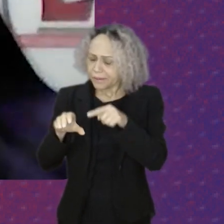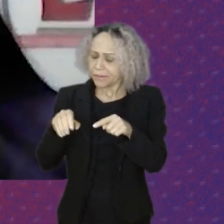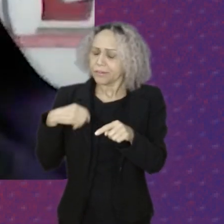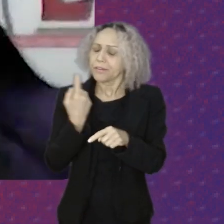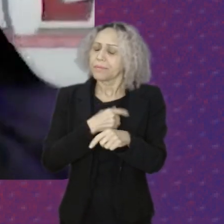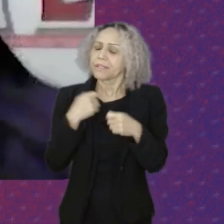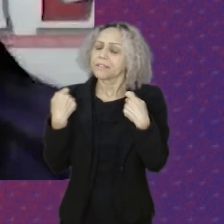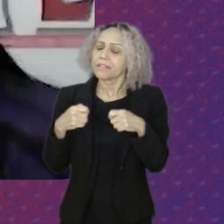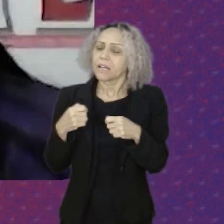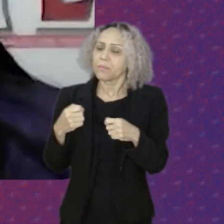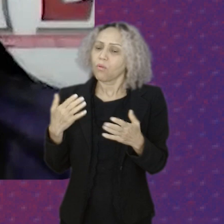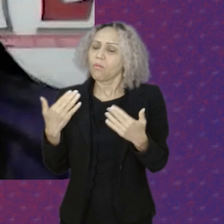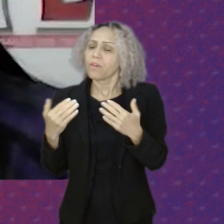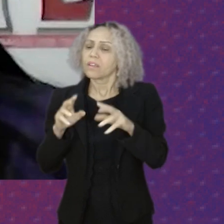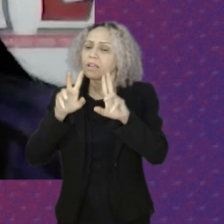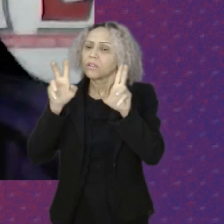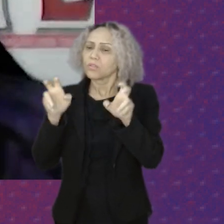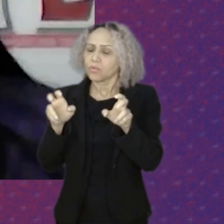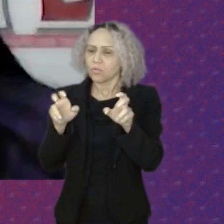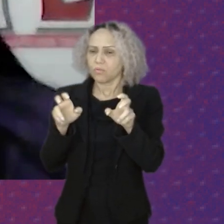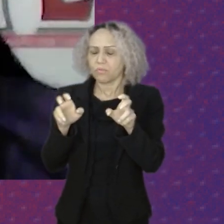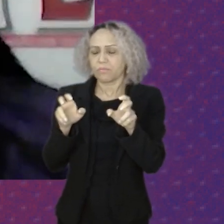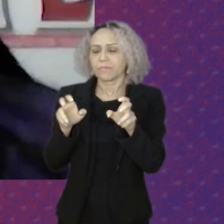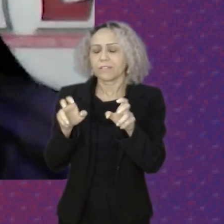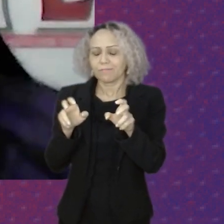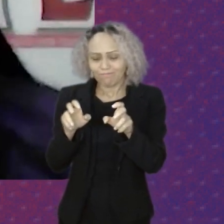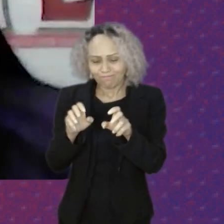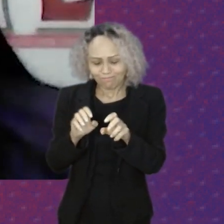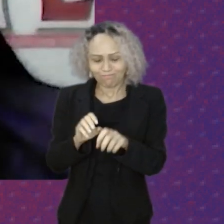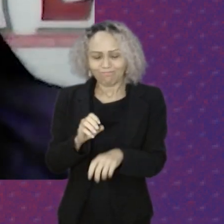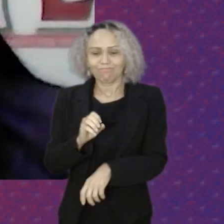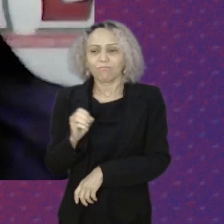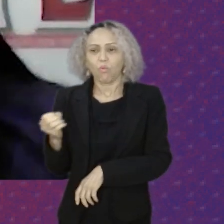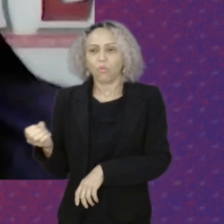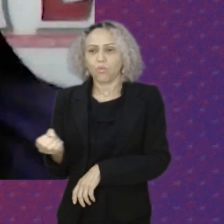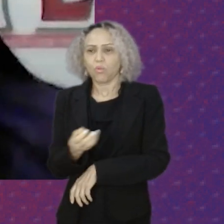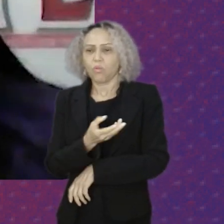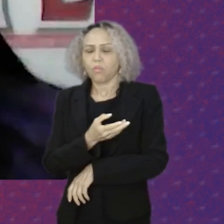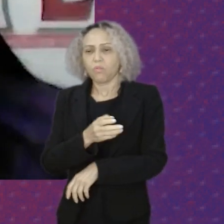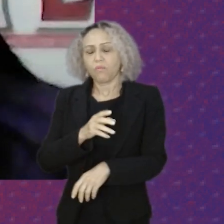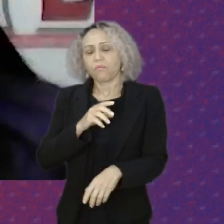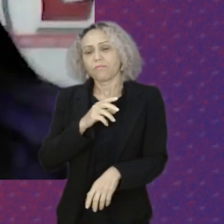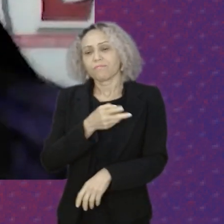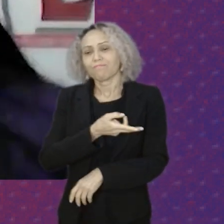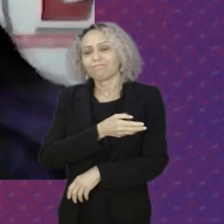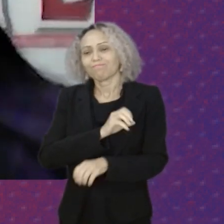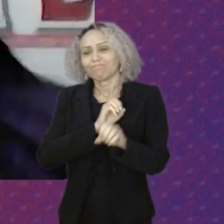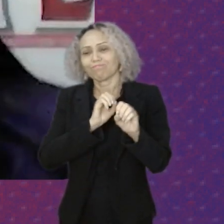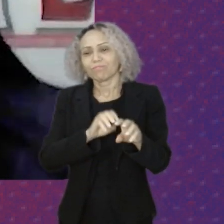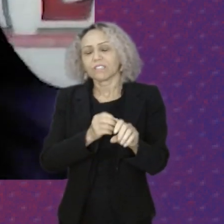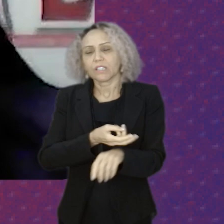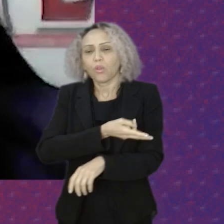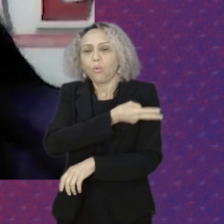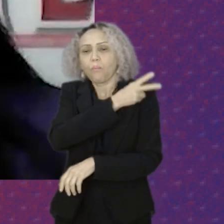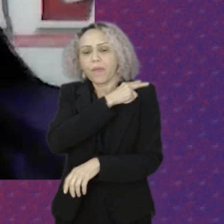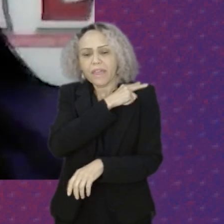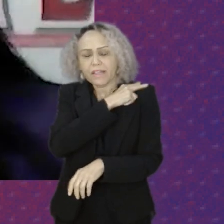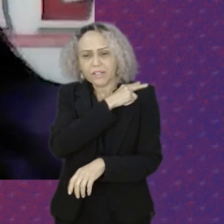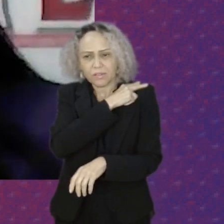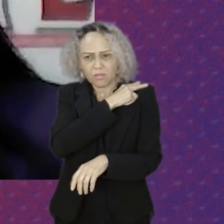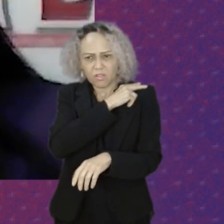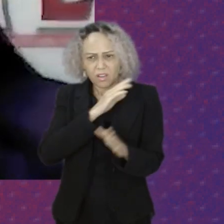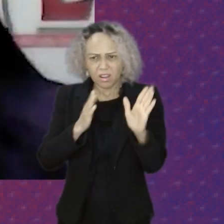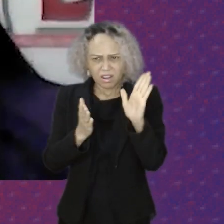E aí uma situação que a gente enxerga que não está, a nova proposta de ensino médio, ela